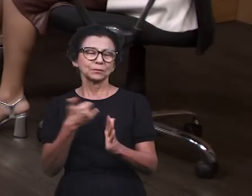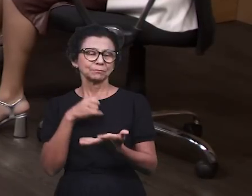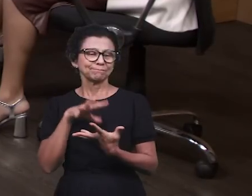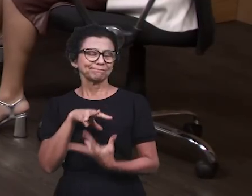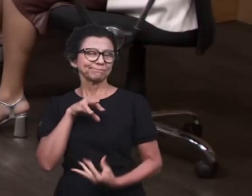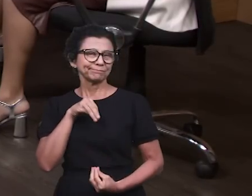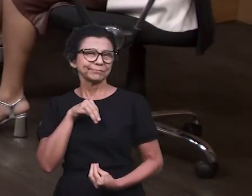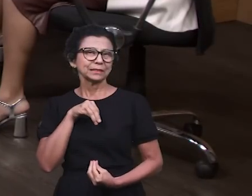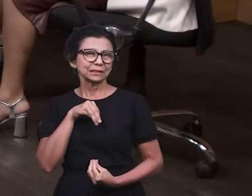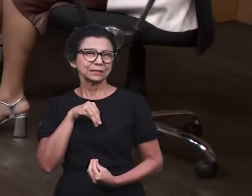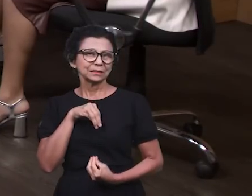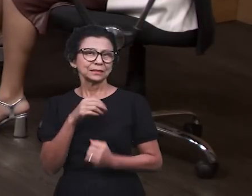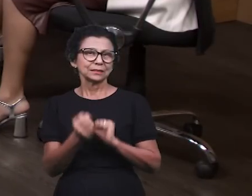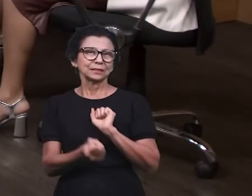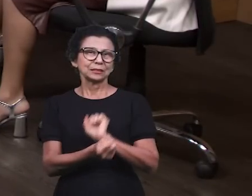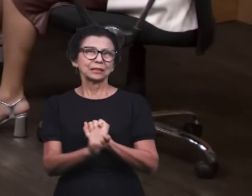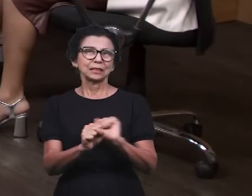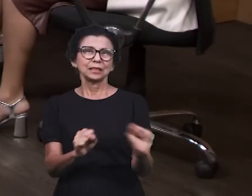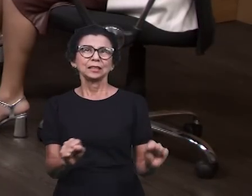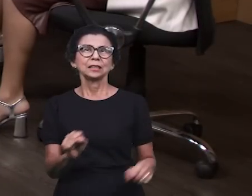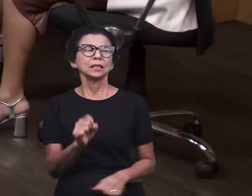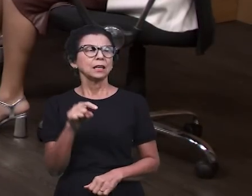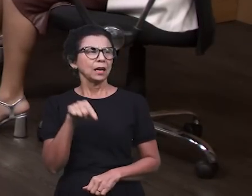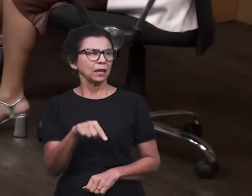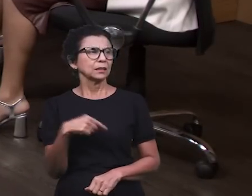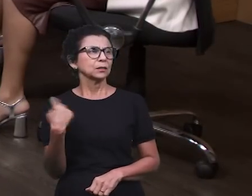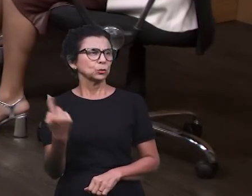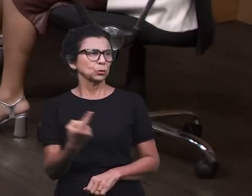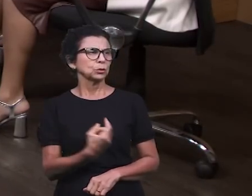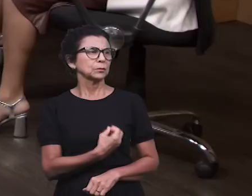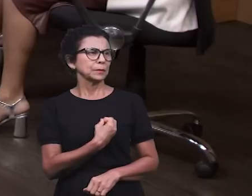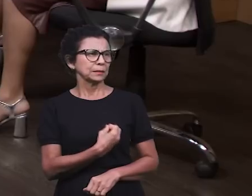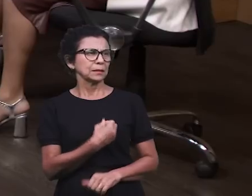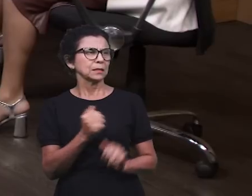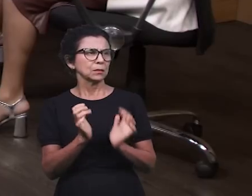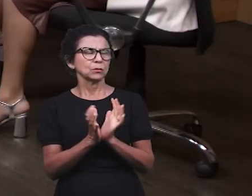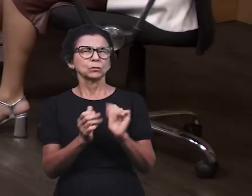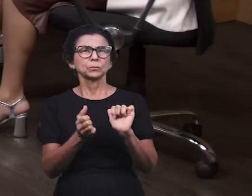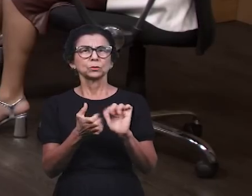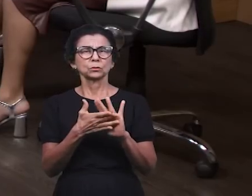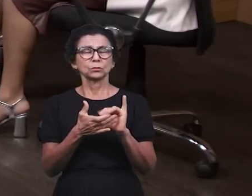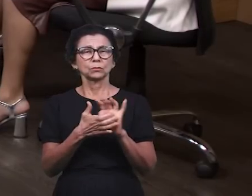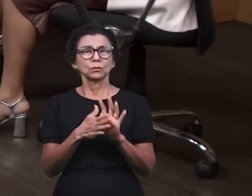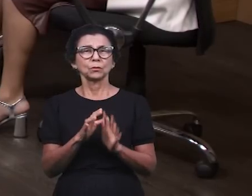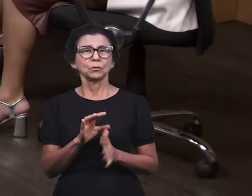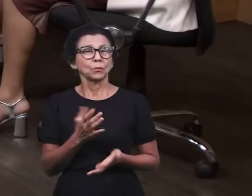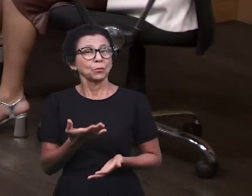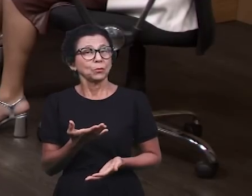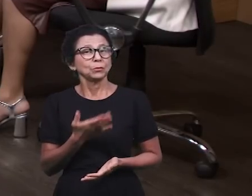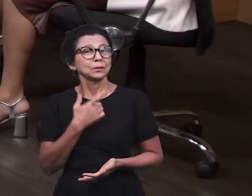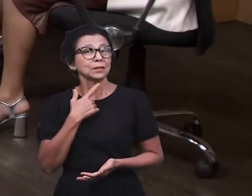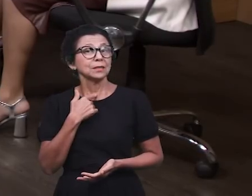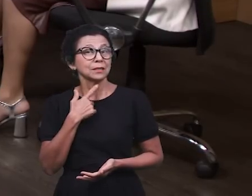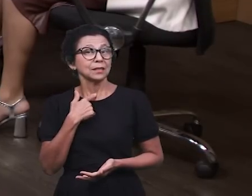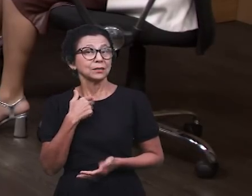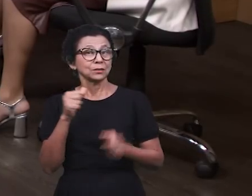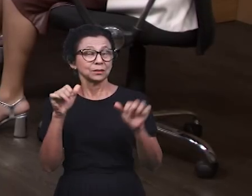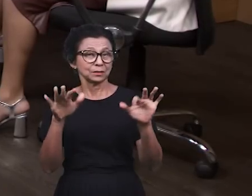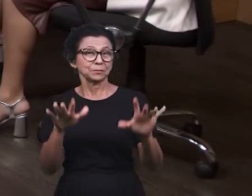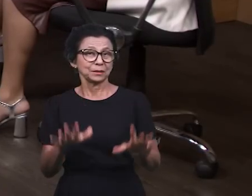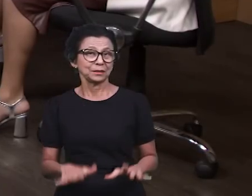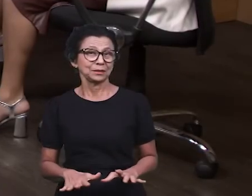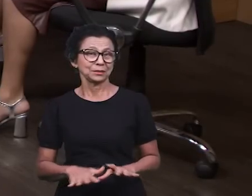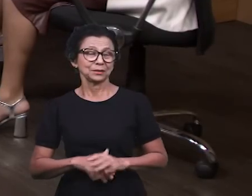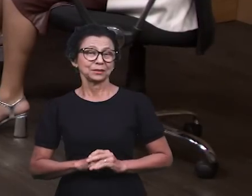eu creio que todos aqui fazem parte já do grupo de louvor, ou se não fazem, estão querendo essa bênção. Então, é uma